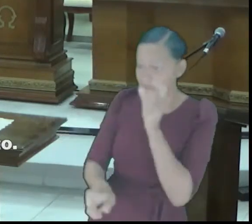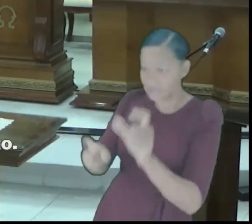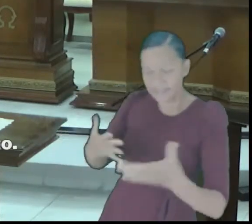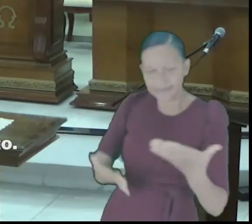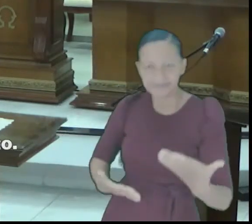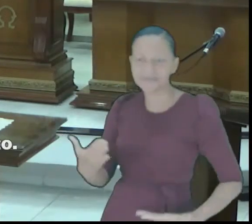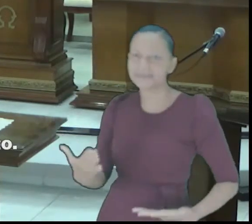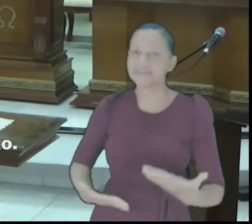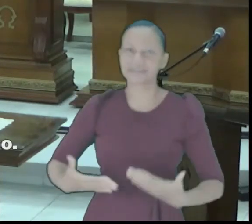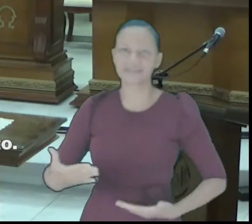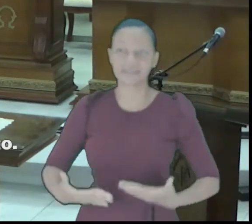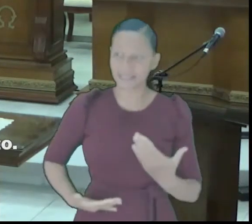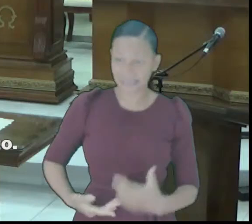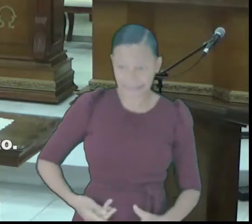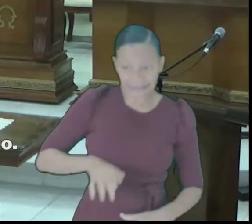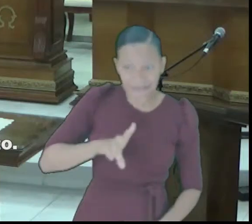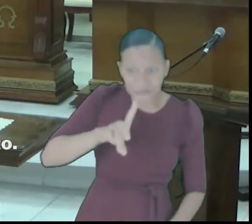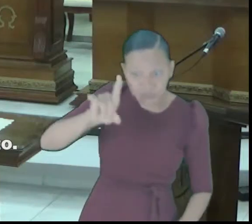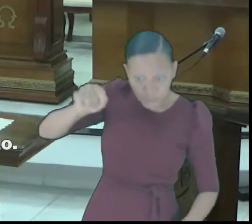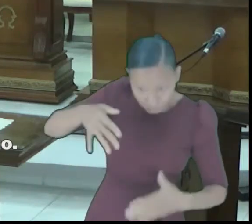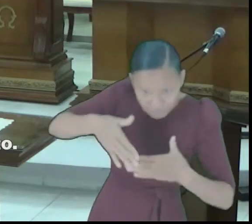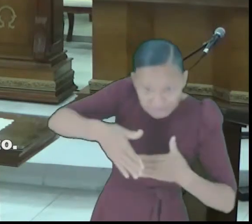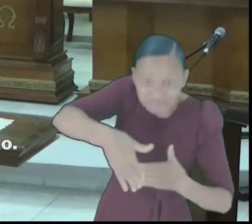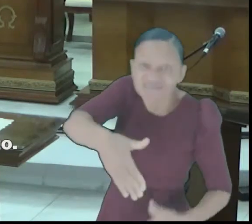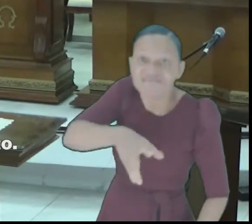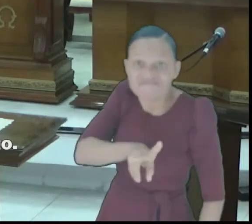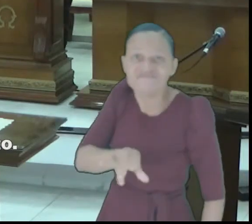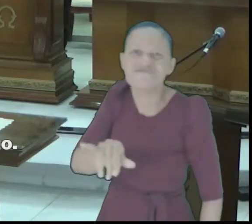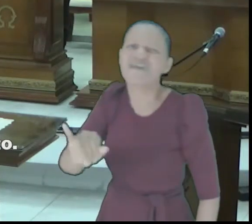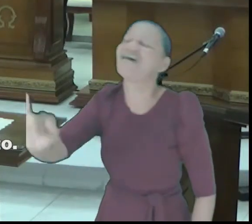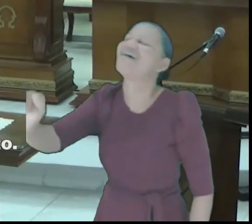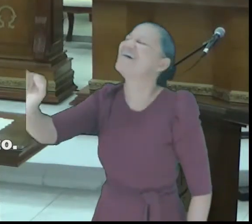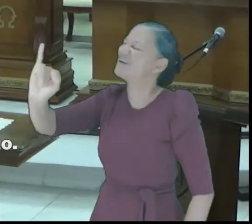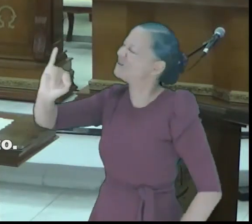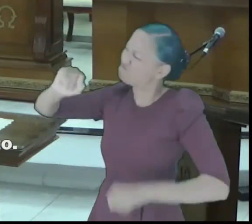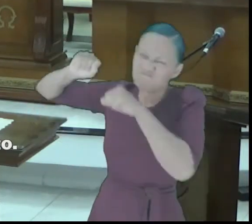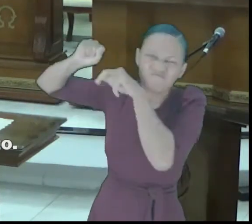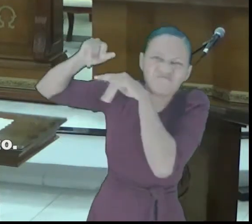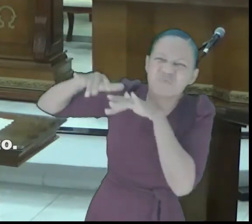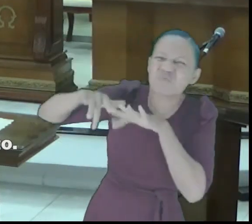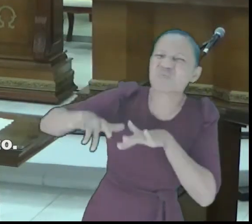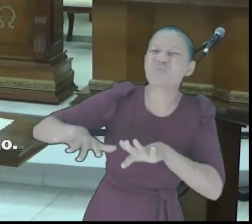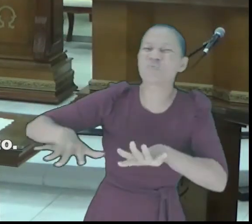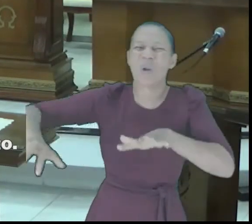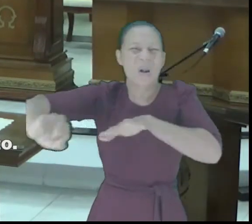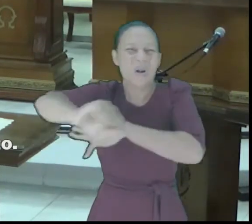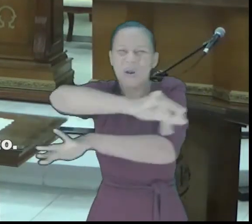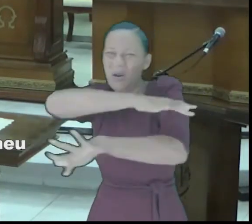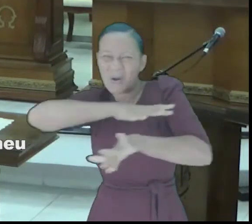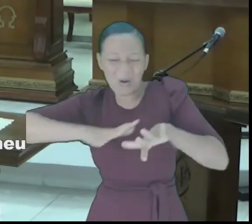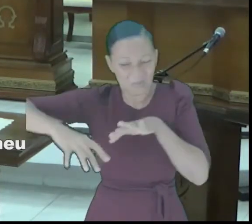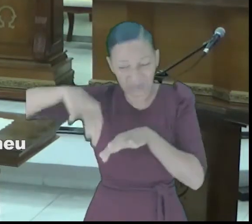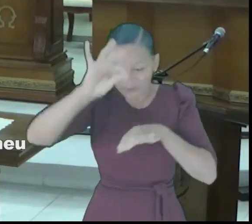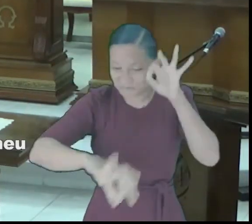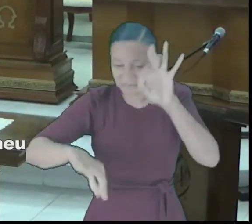servas, naqueles dias derramarei o meu espírito.